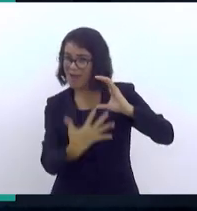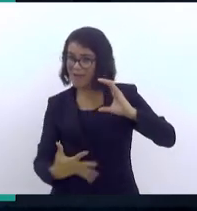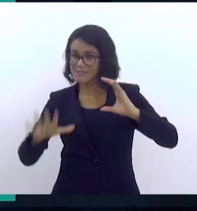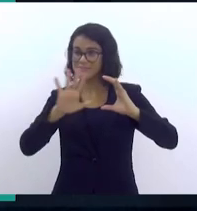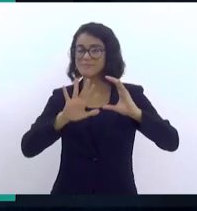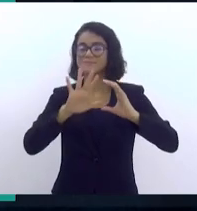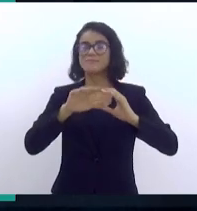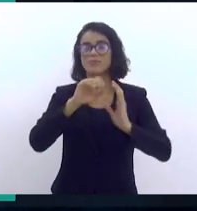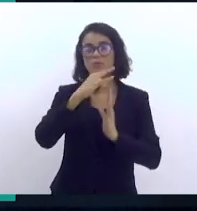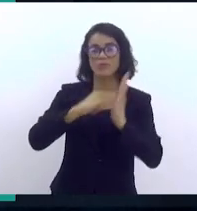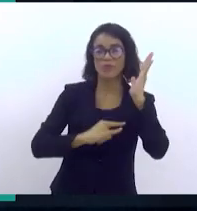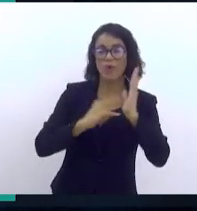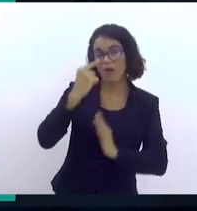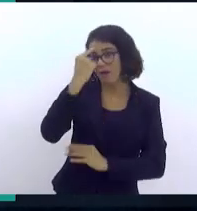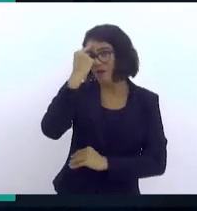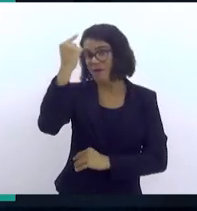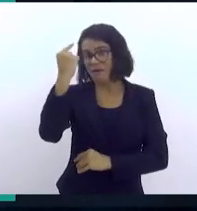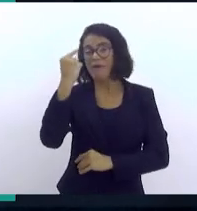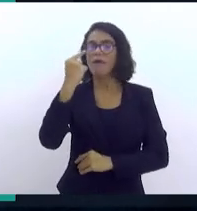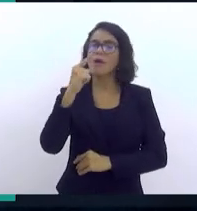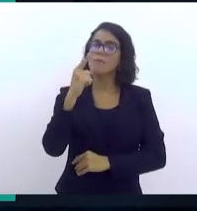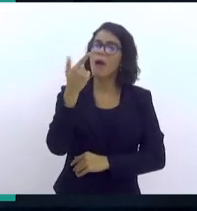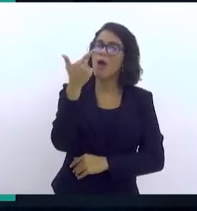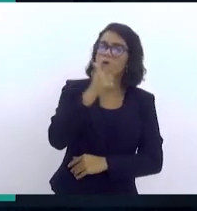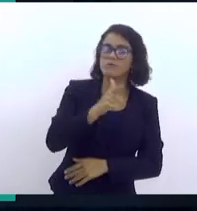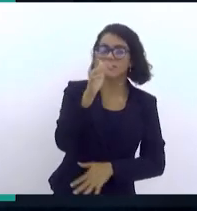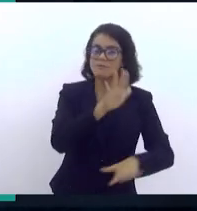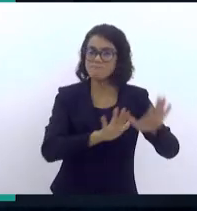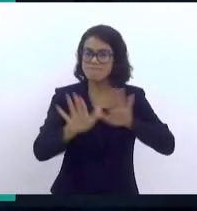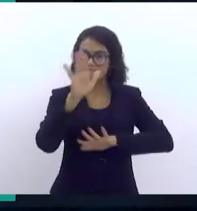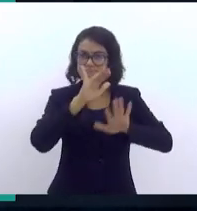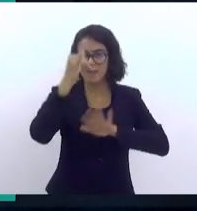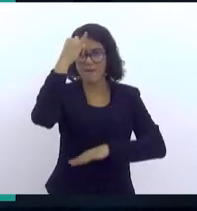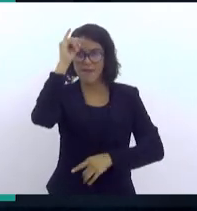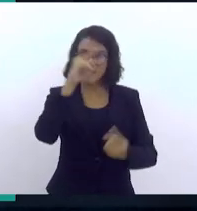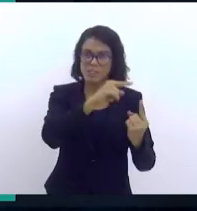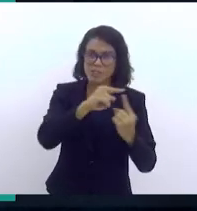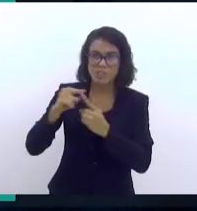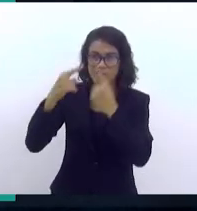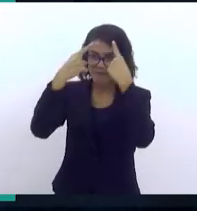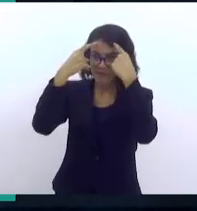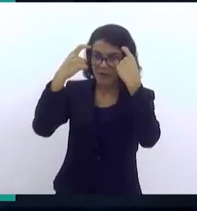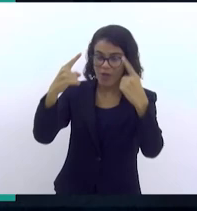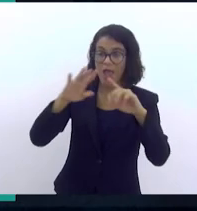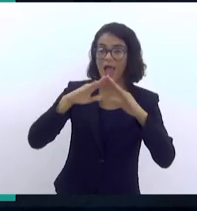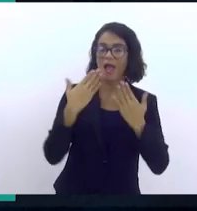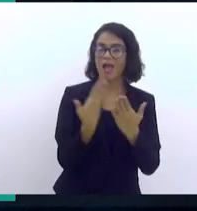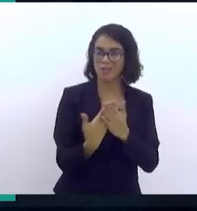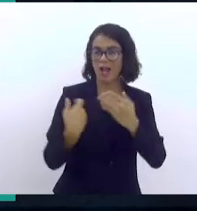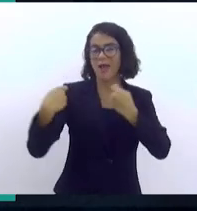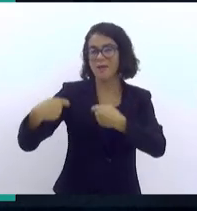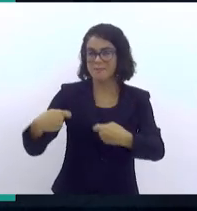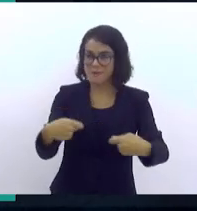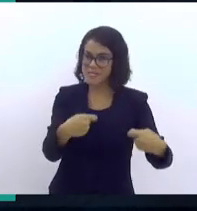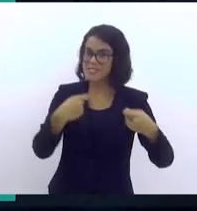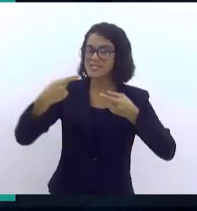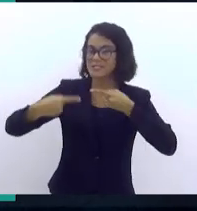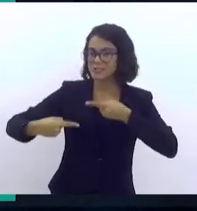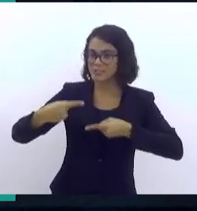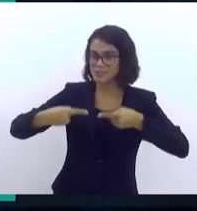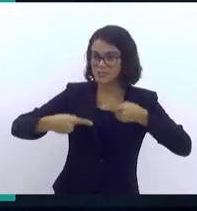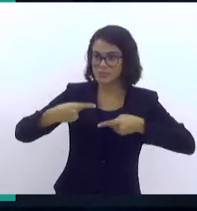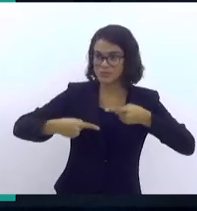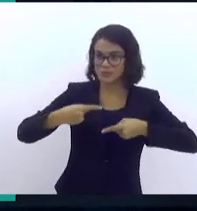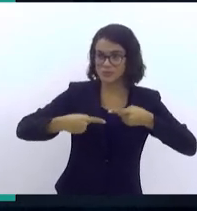é a ideia de que para prevenção é esse tipo de violência a escola precisa discutir